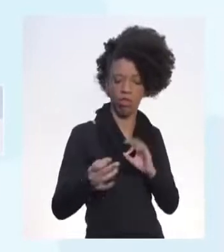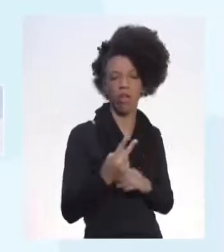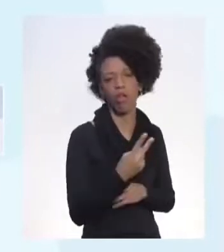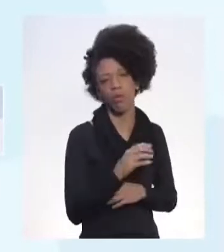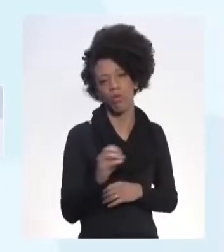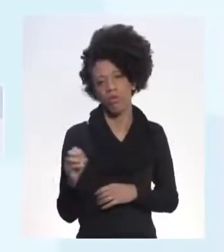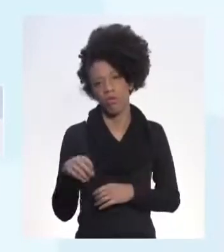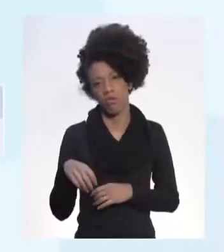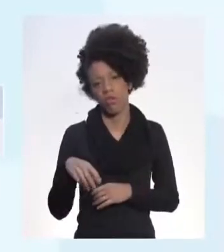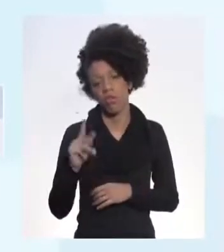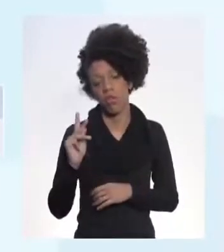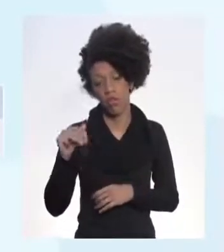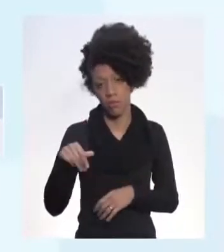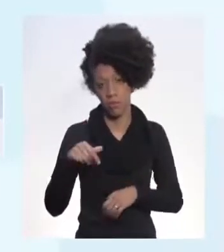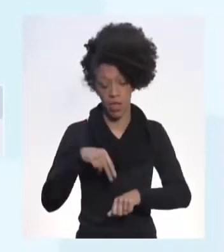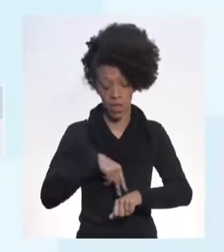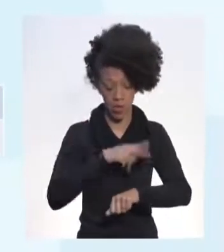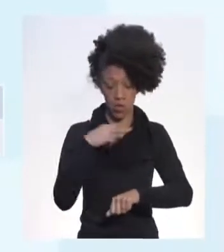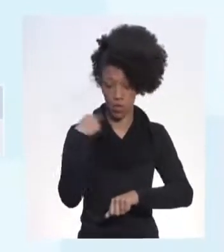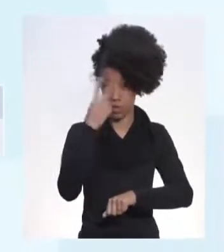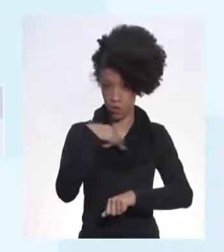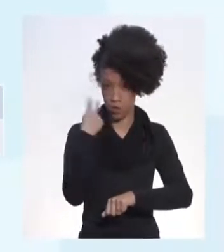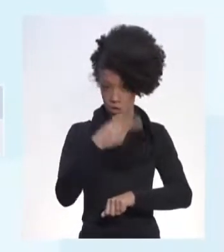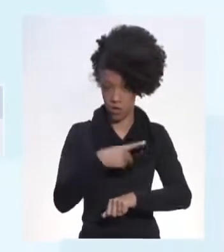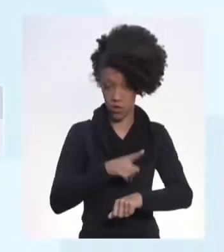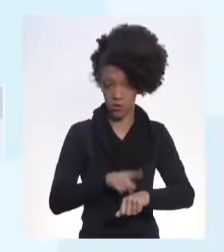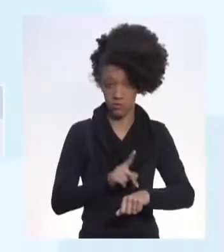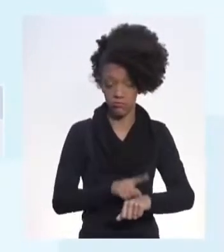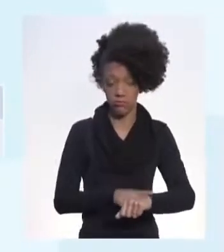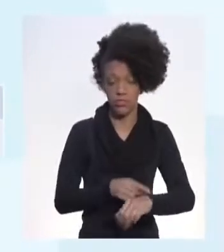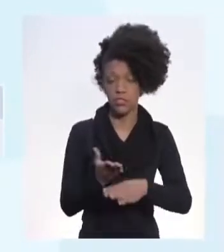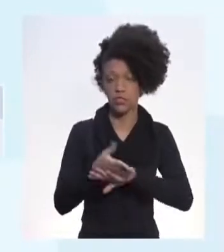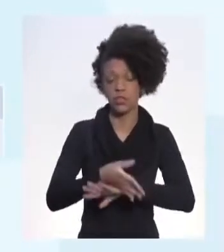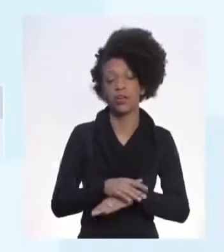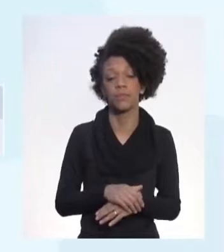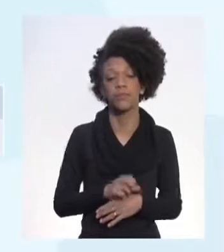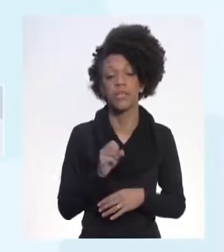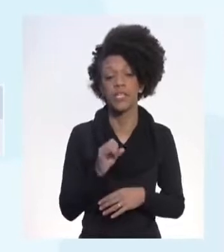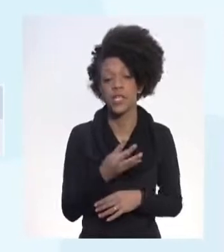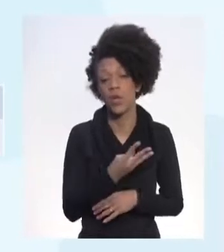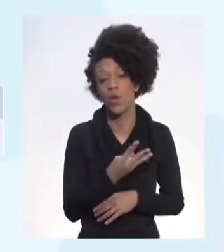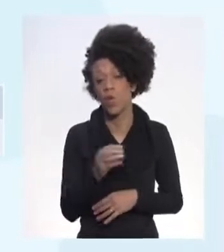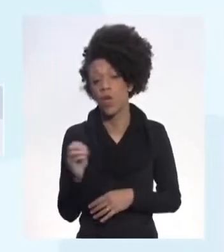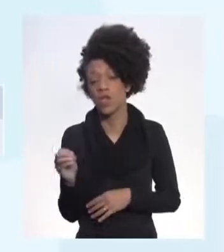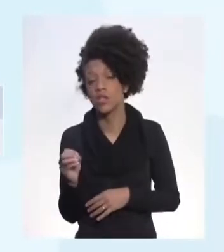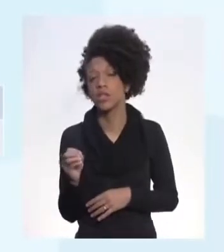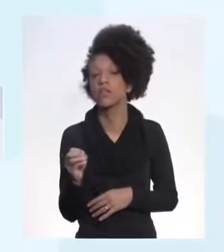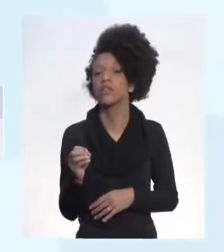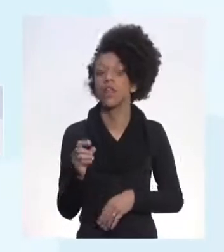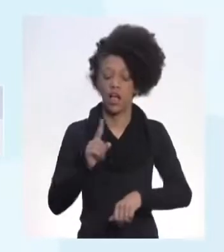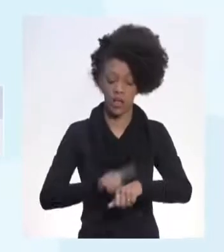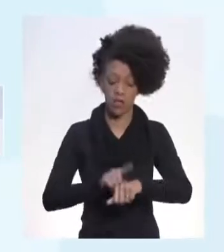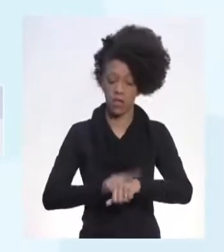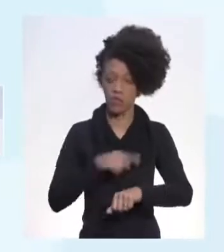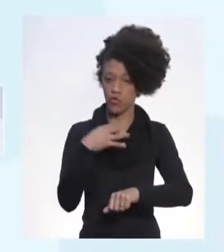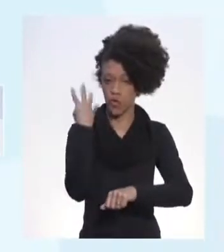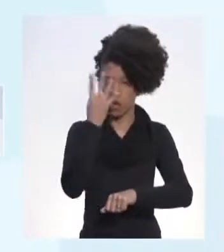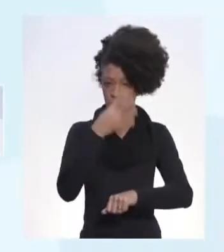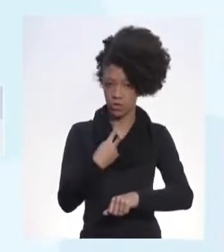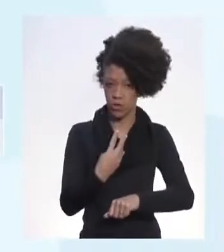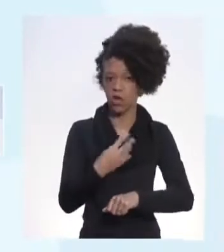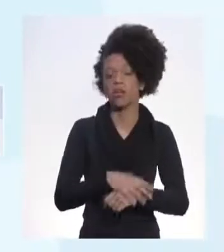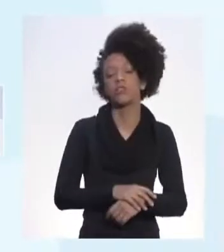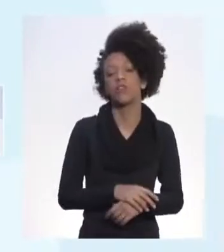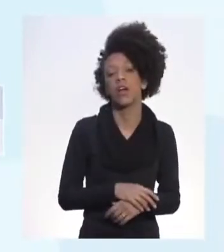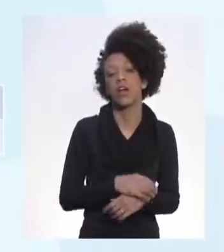ele gasta 2 horas para chegar. Se for 400 quilômetros, 4 horas, 800 quilômetros, 8